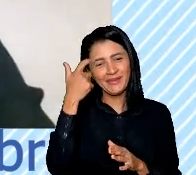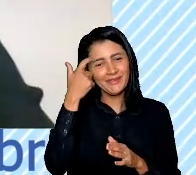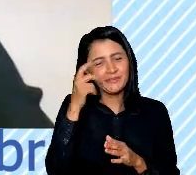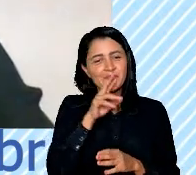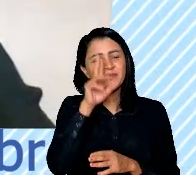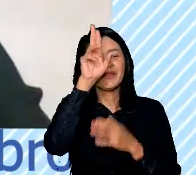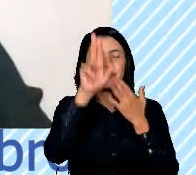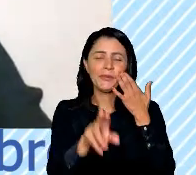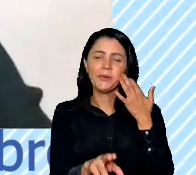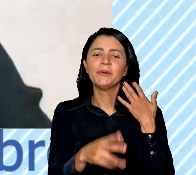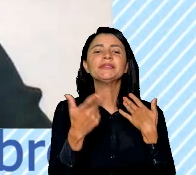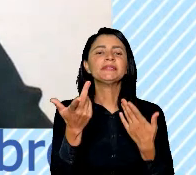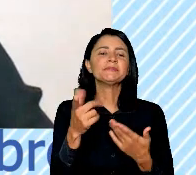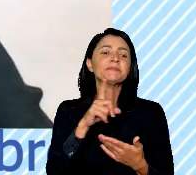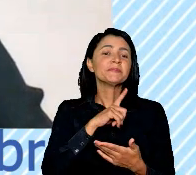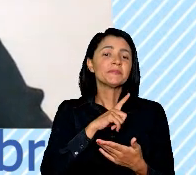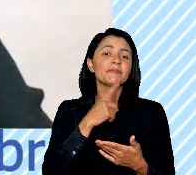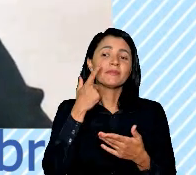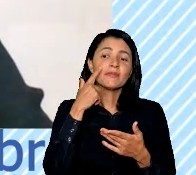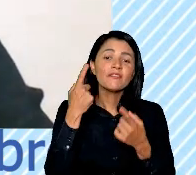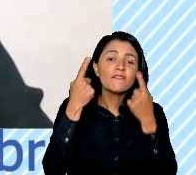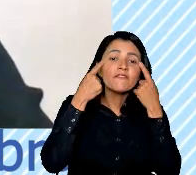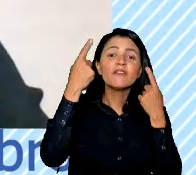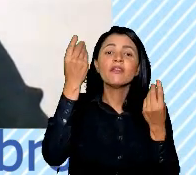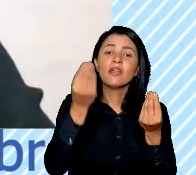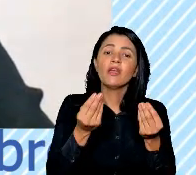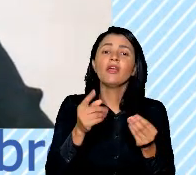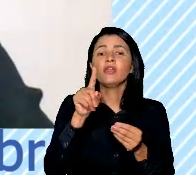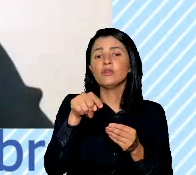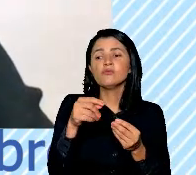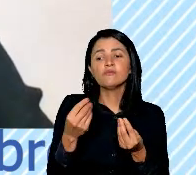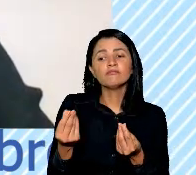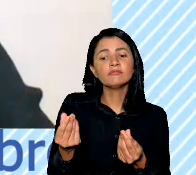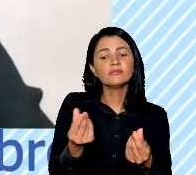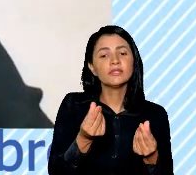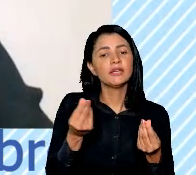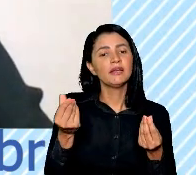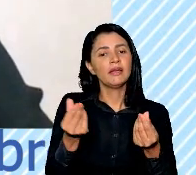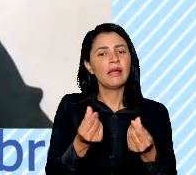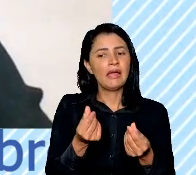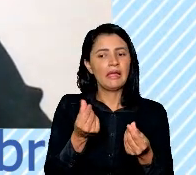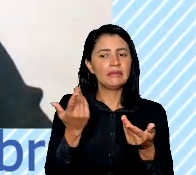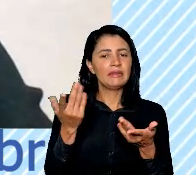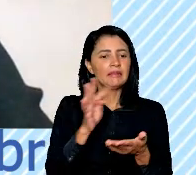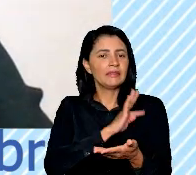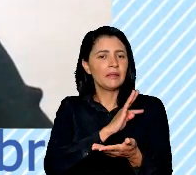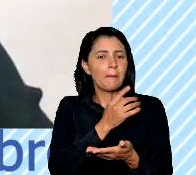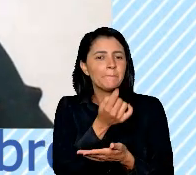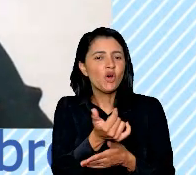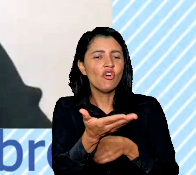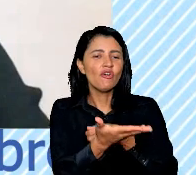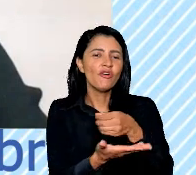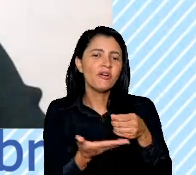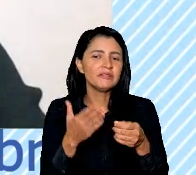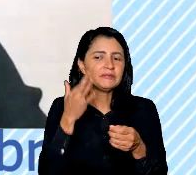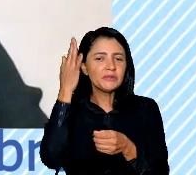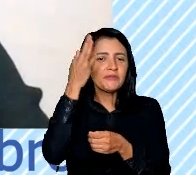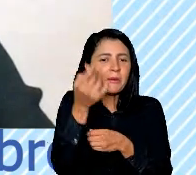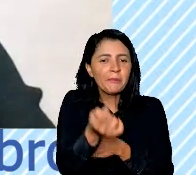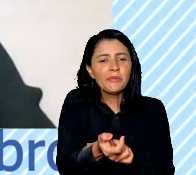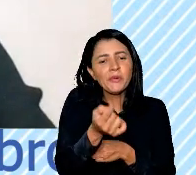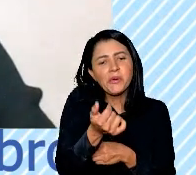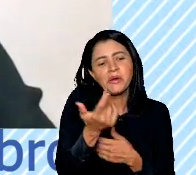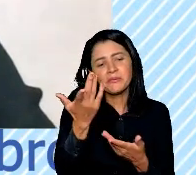resposta que me veio sem tanta técnica, sem tanta filosofia, mas é